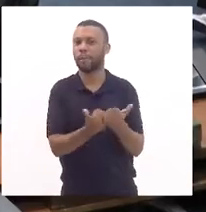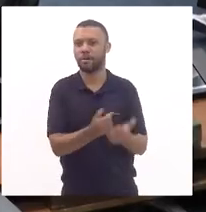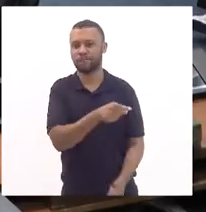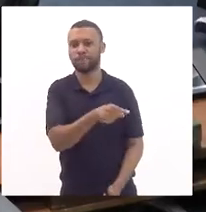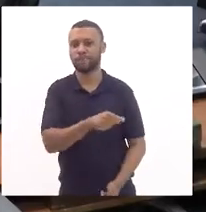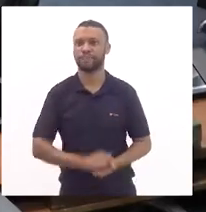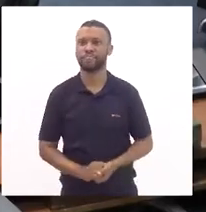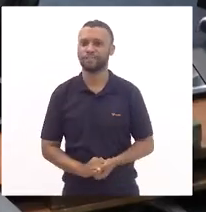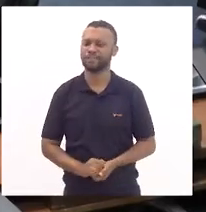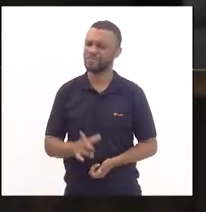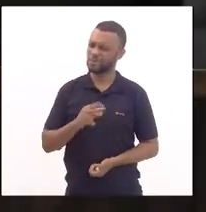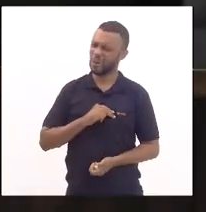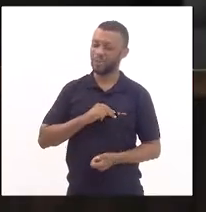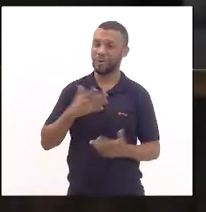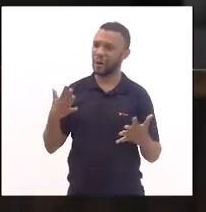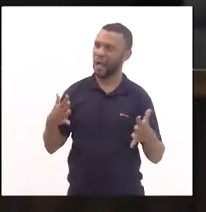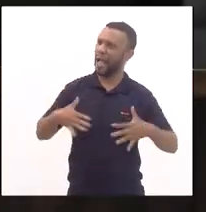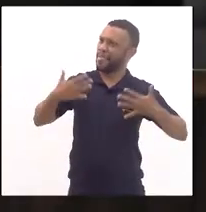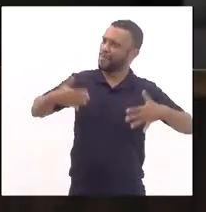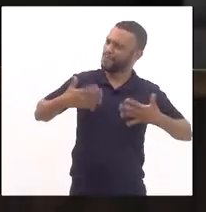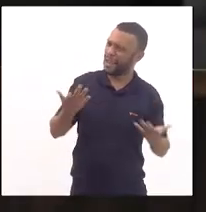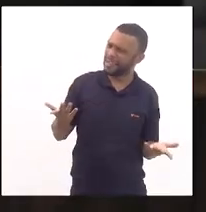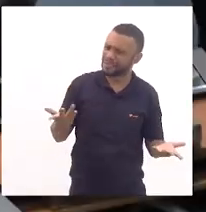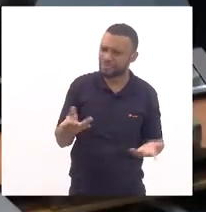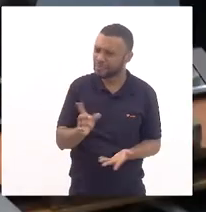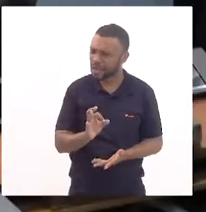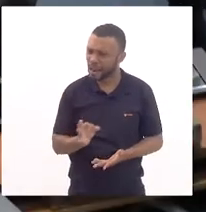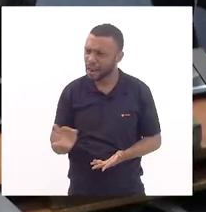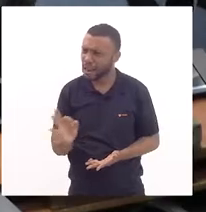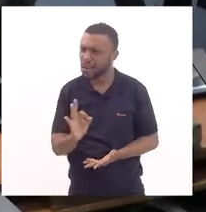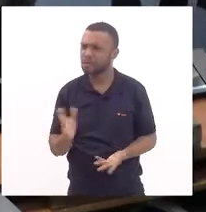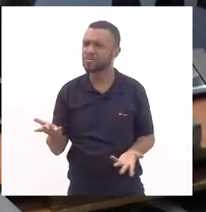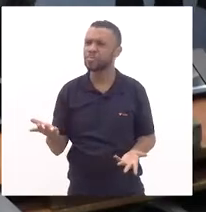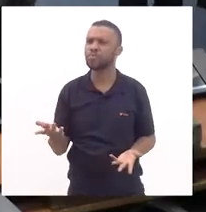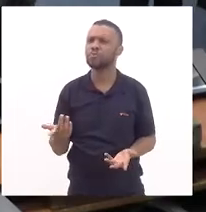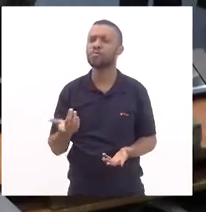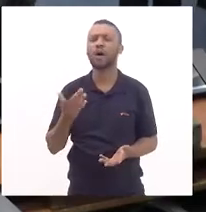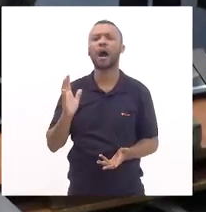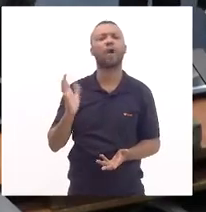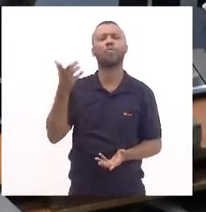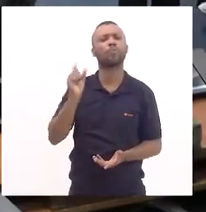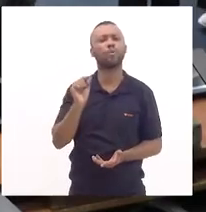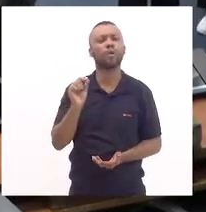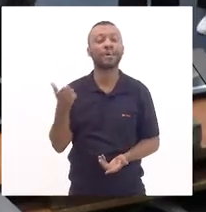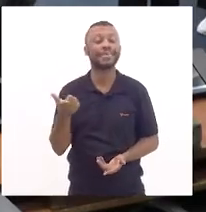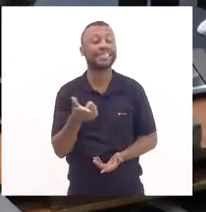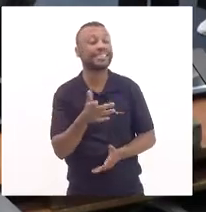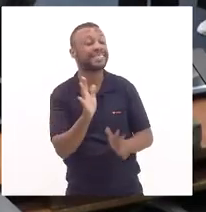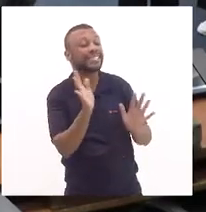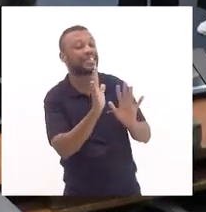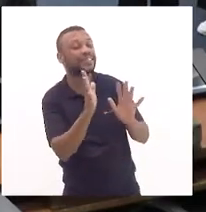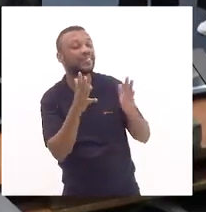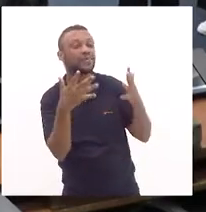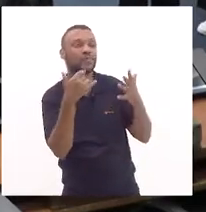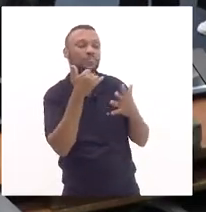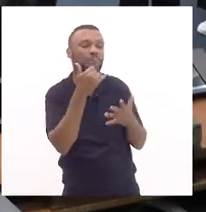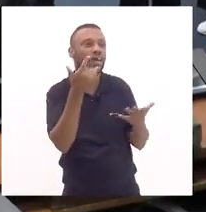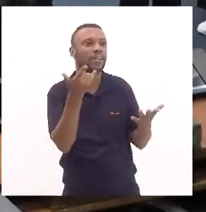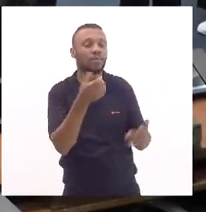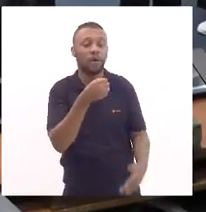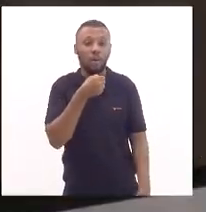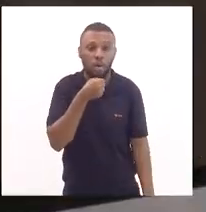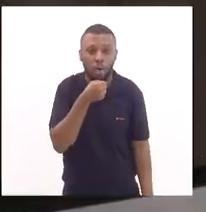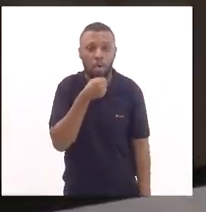Não está animada para dar parecer hoje, não, Mônica? O que, que houve? Não, presidente, eu estava quase